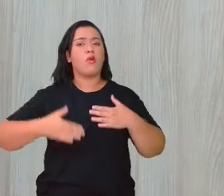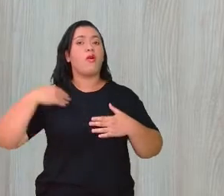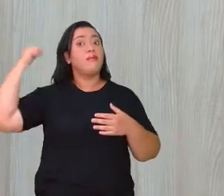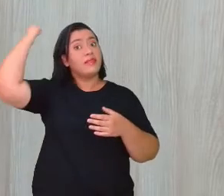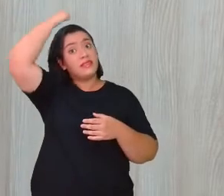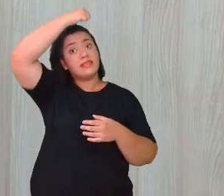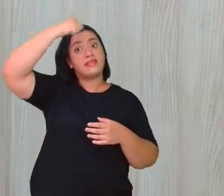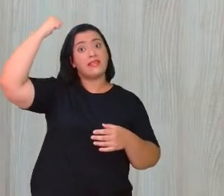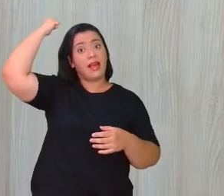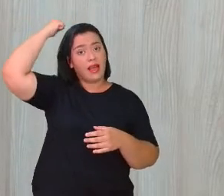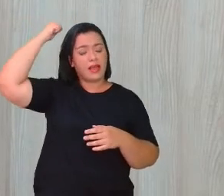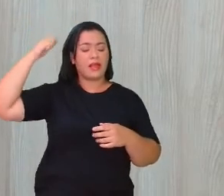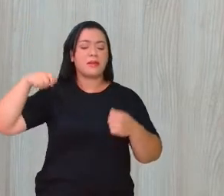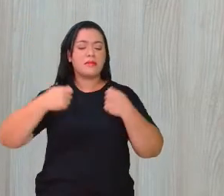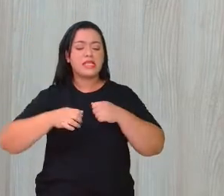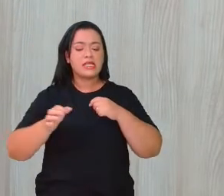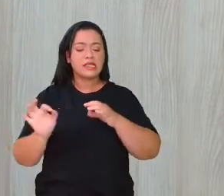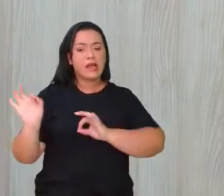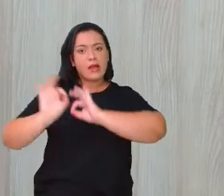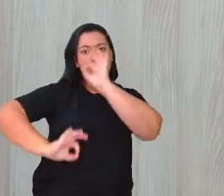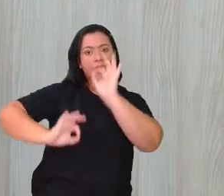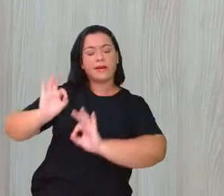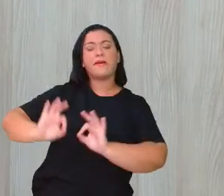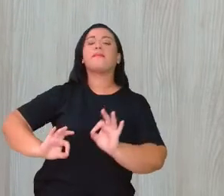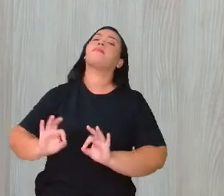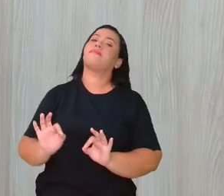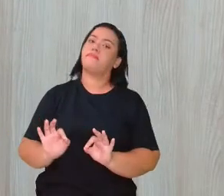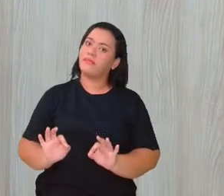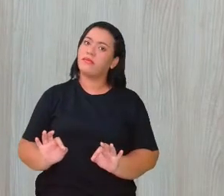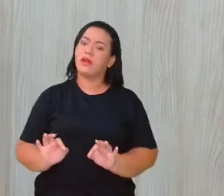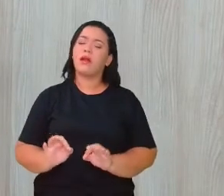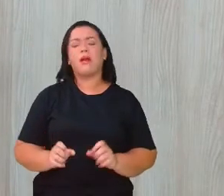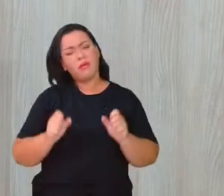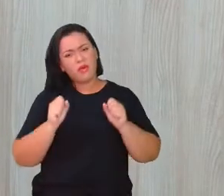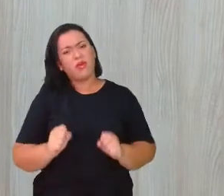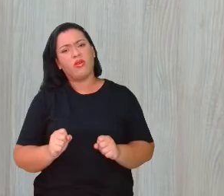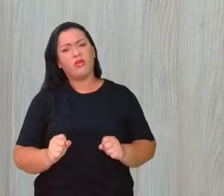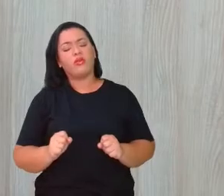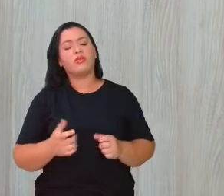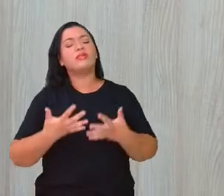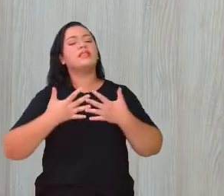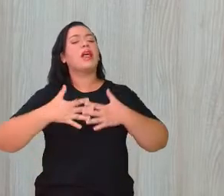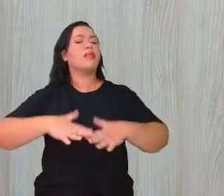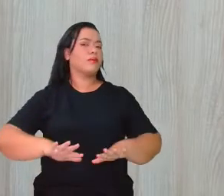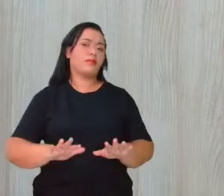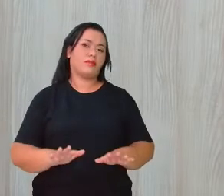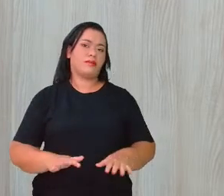ser trabalhado, não é? E que poderia se trabalhar ele ao natural.